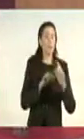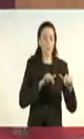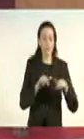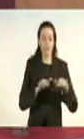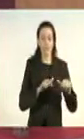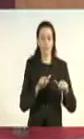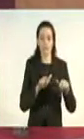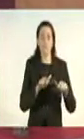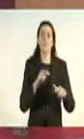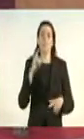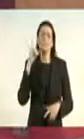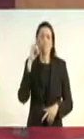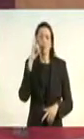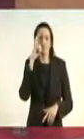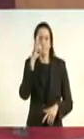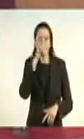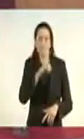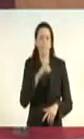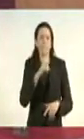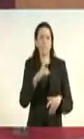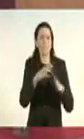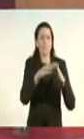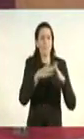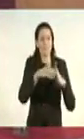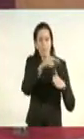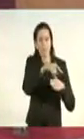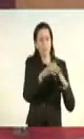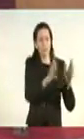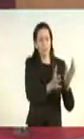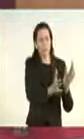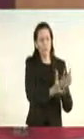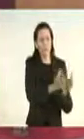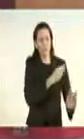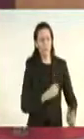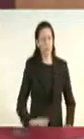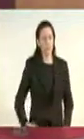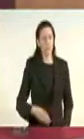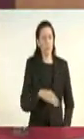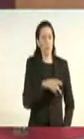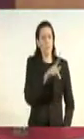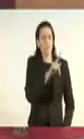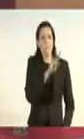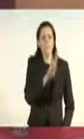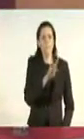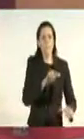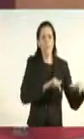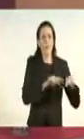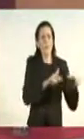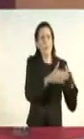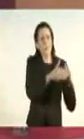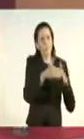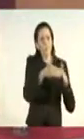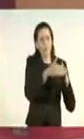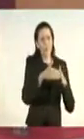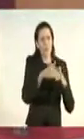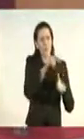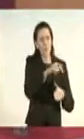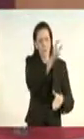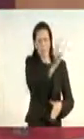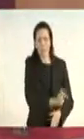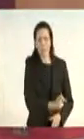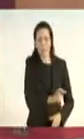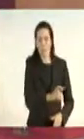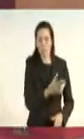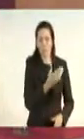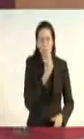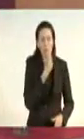sua liberação. Isso mostra que realmente o governo queria uma pessoa de competência e que já